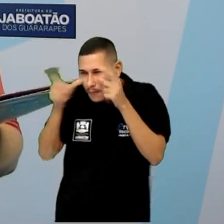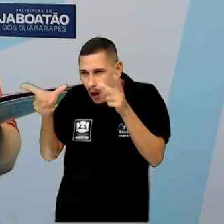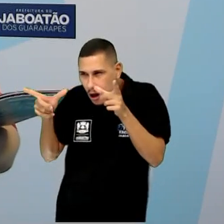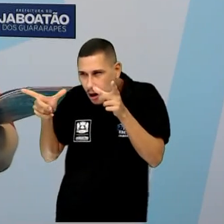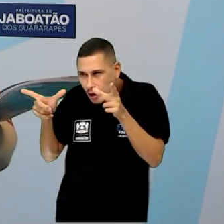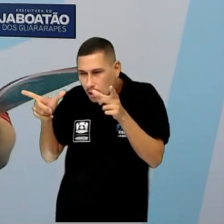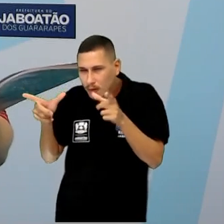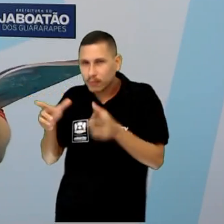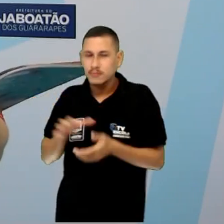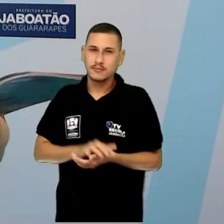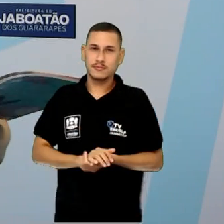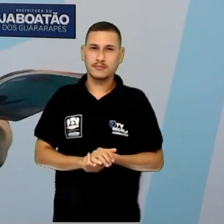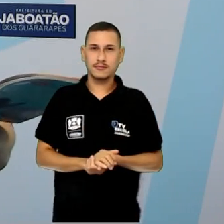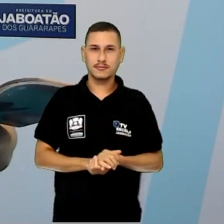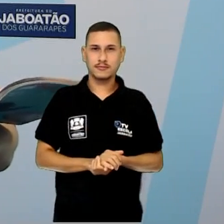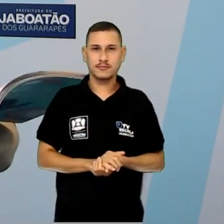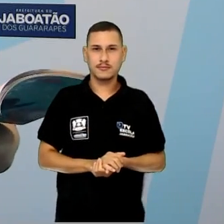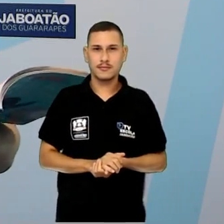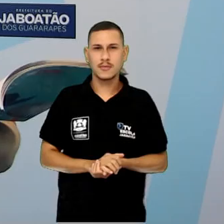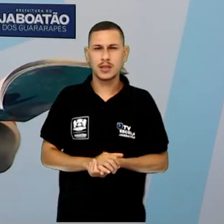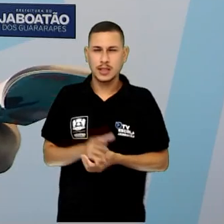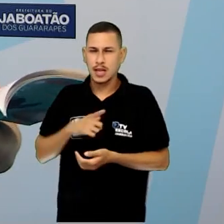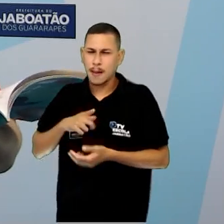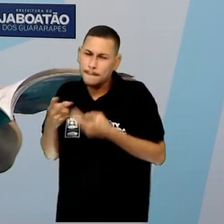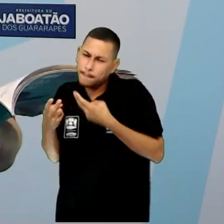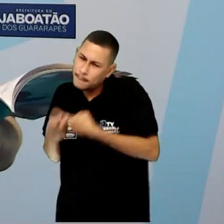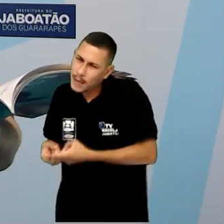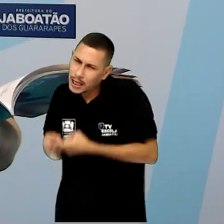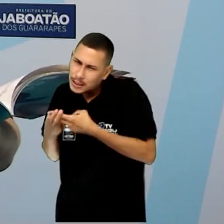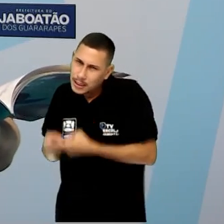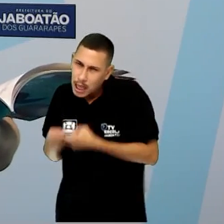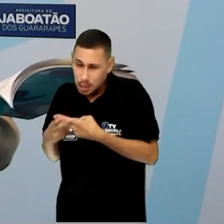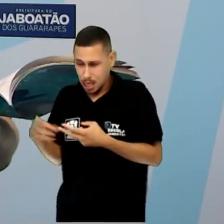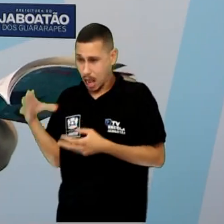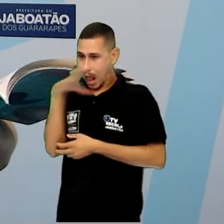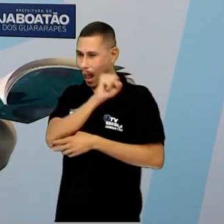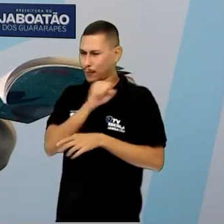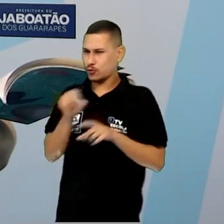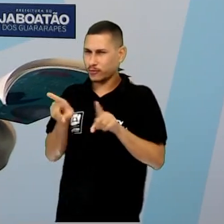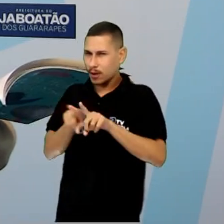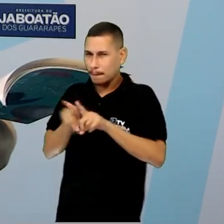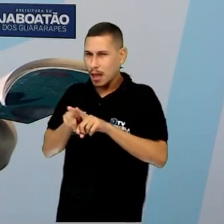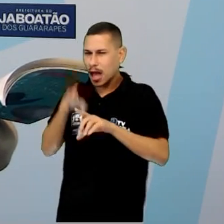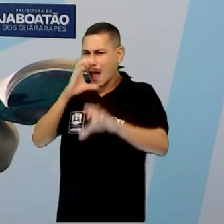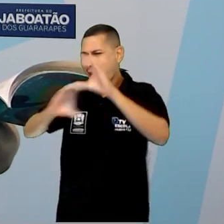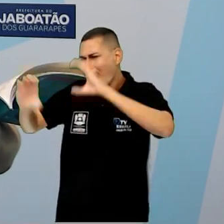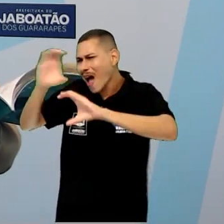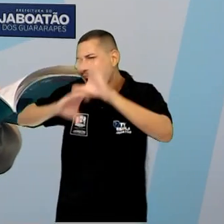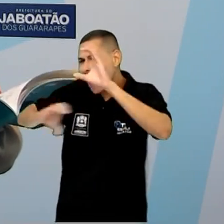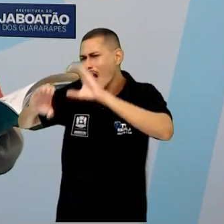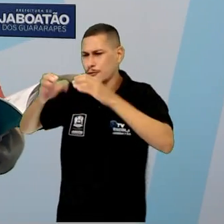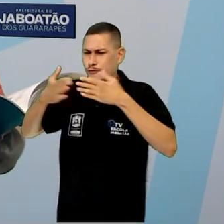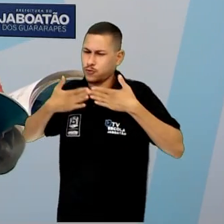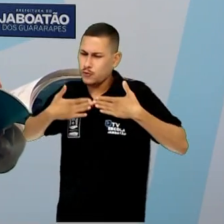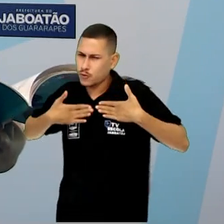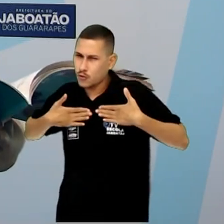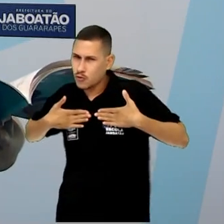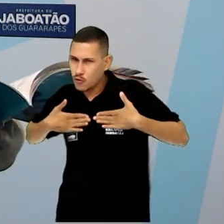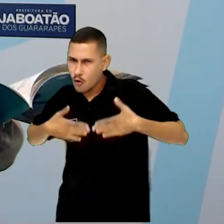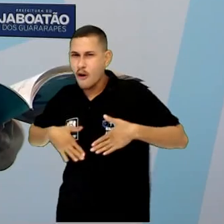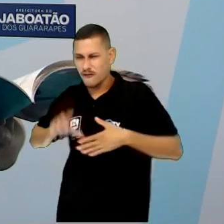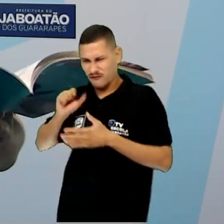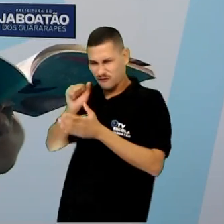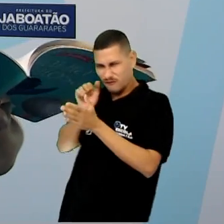malquerência. Dotado de extrema paciência e agilidade, de canto suave, ele resolveu ir atrás da